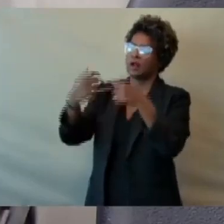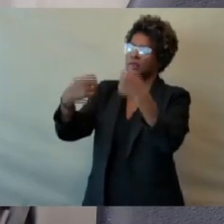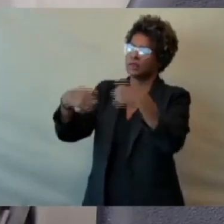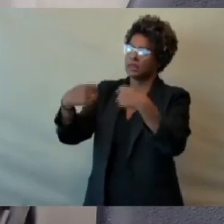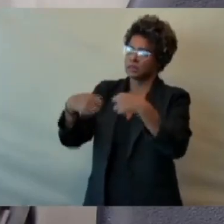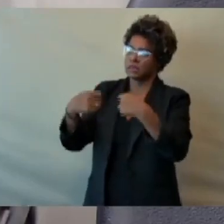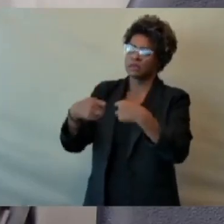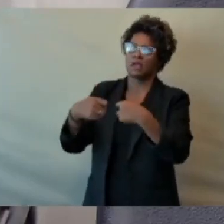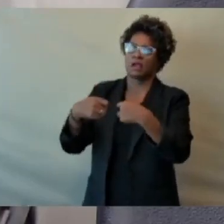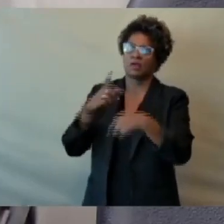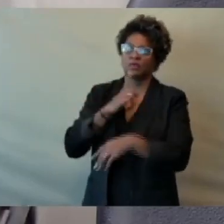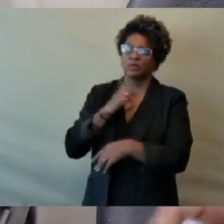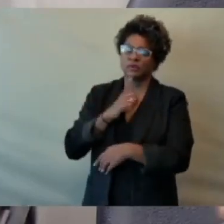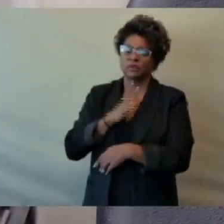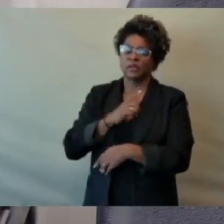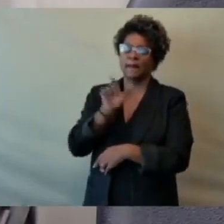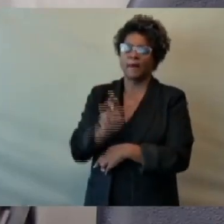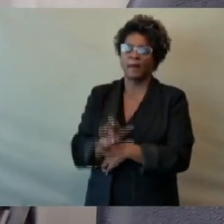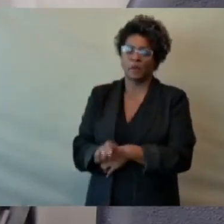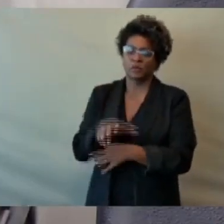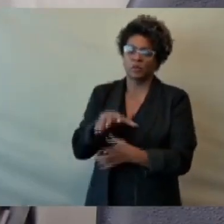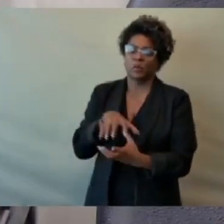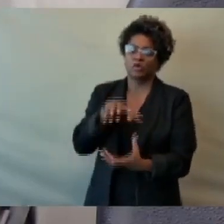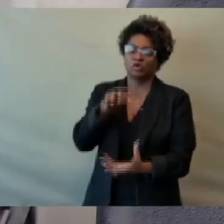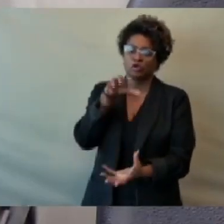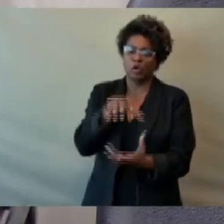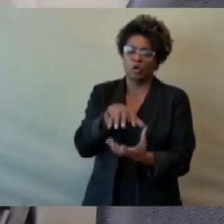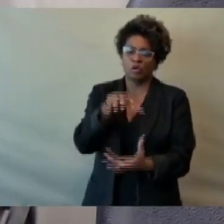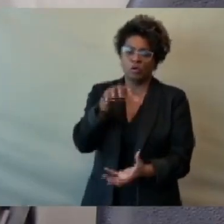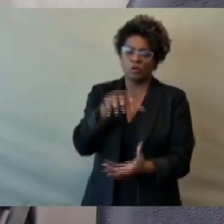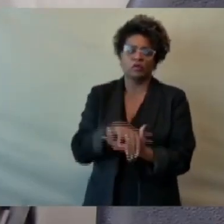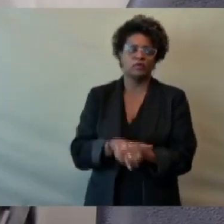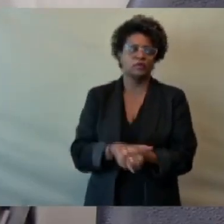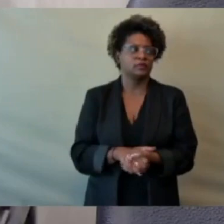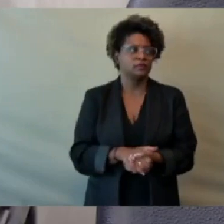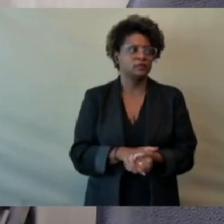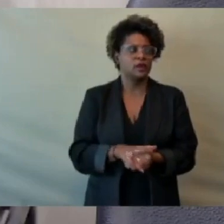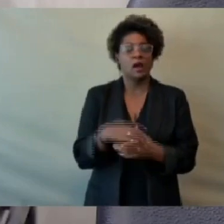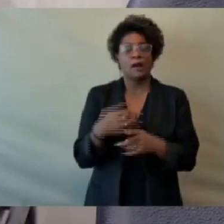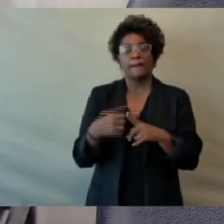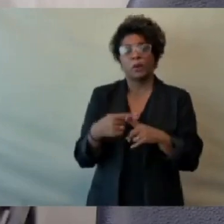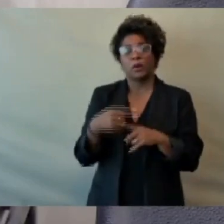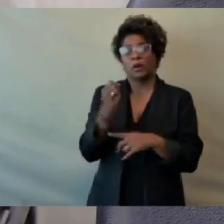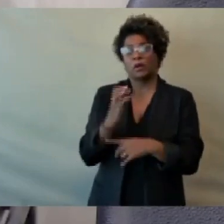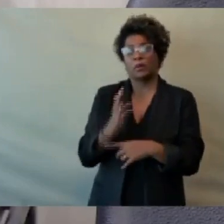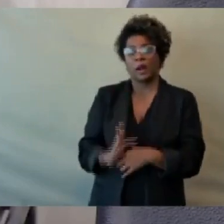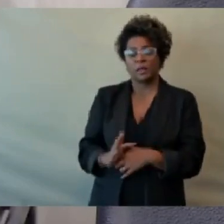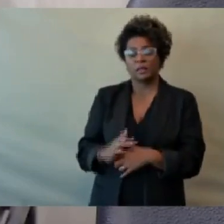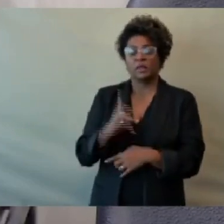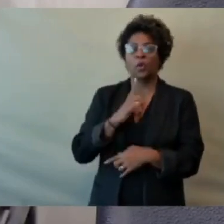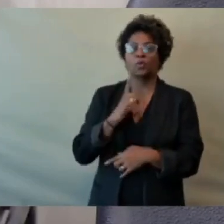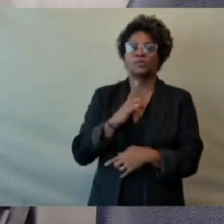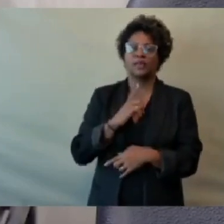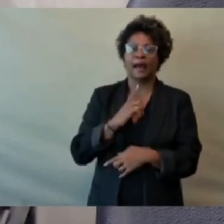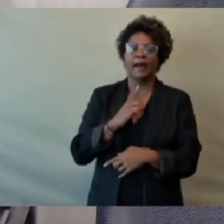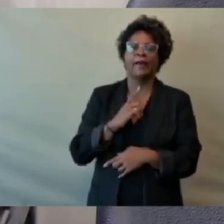caso das pessoas idosas. Aliás, o Brasil está caminhando para ter a maior população idosa